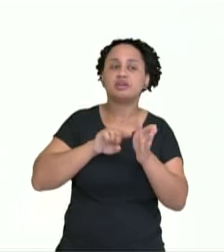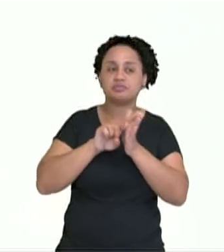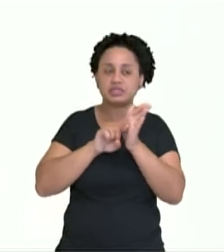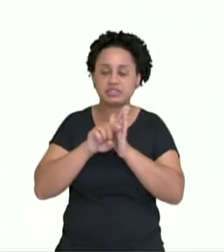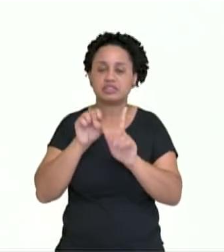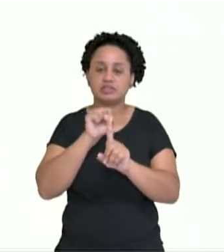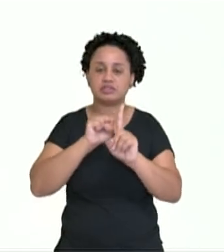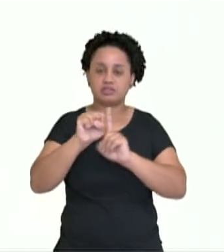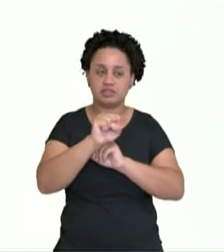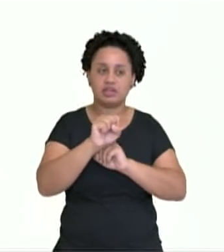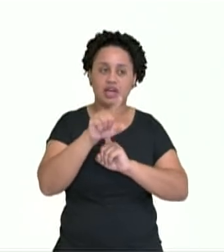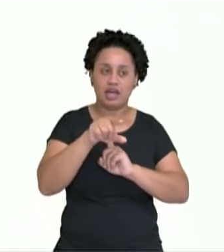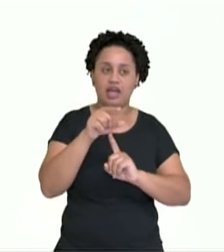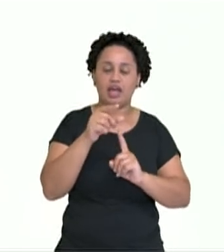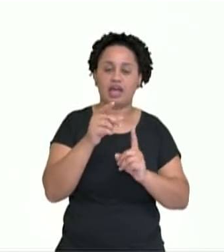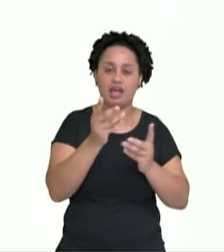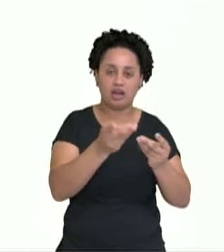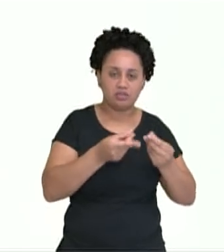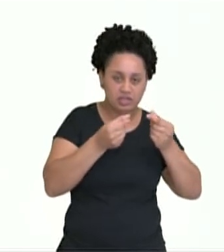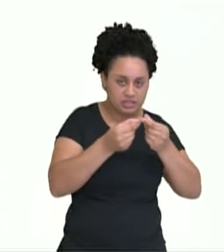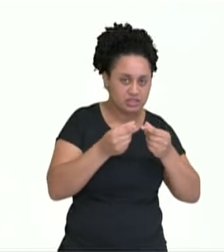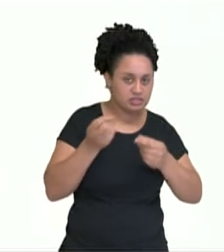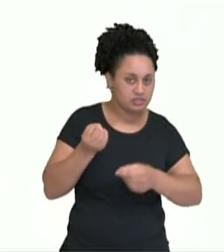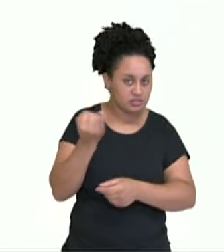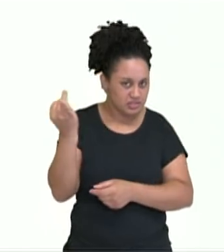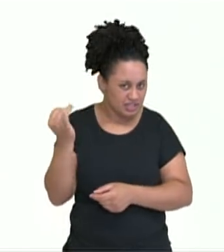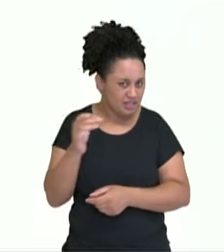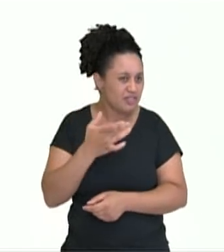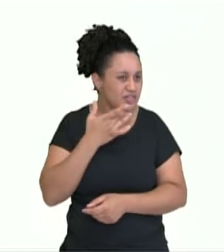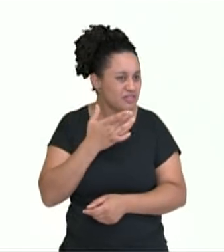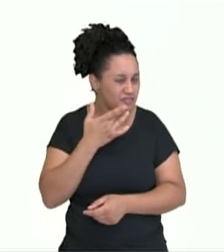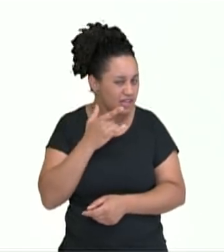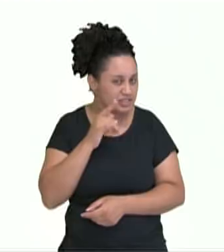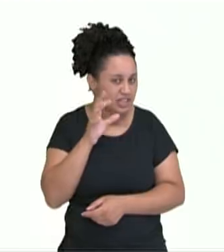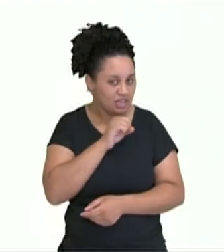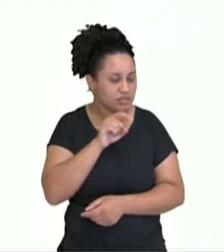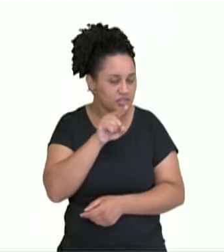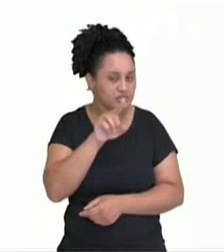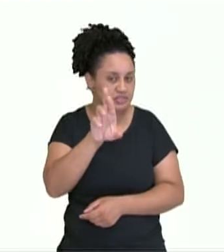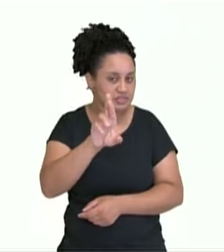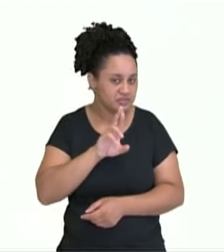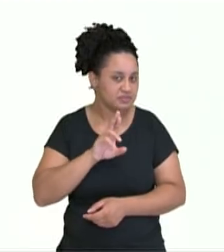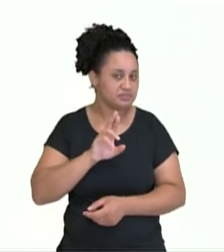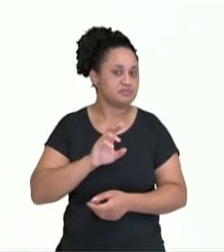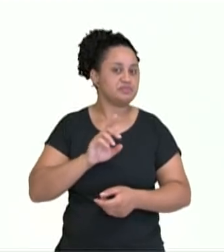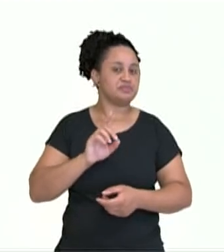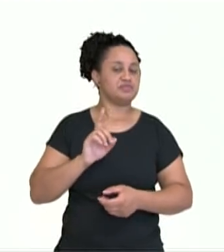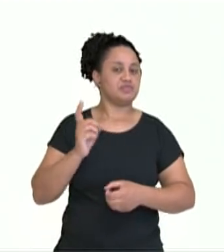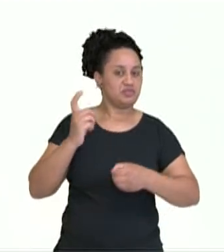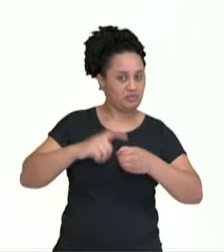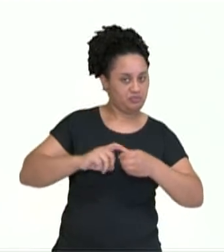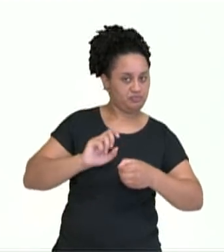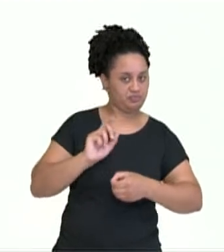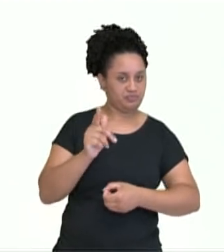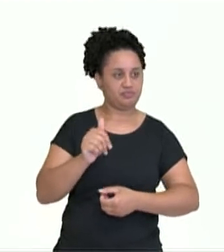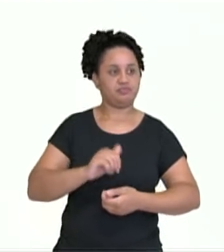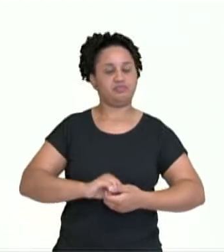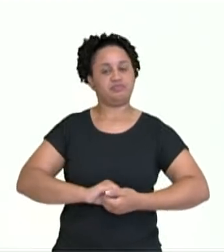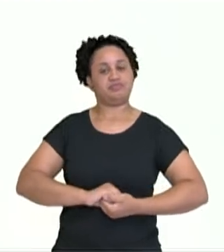e a quantitativa. Pessoal, molezinha essa daí. Rapidinho para vocês responderem. Beleza?